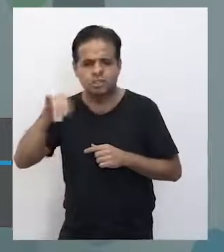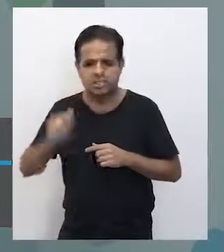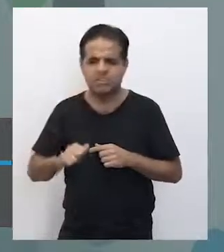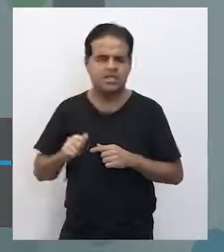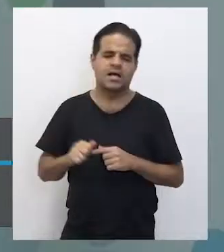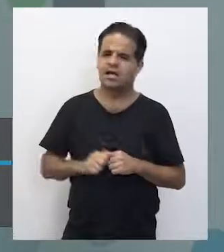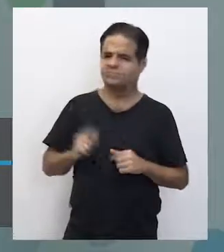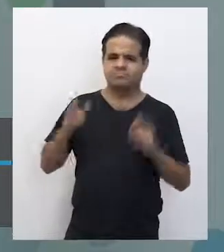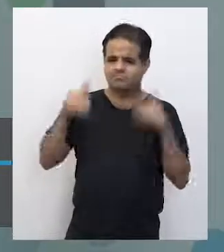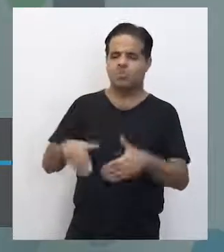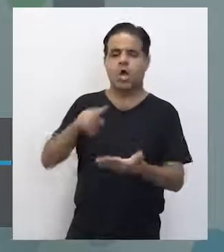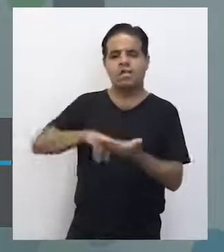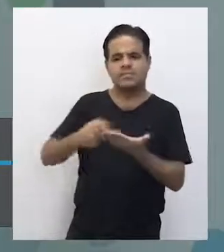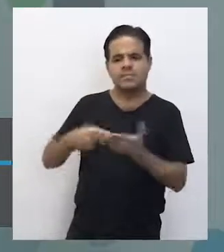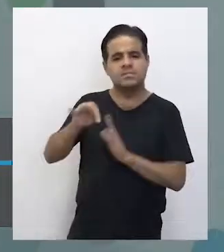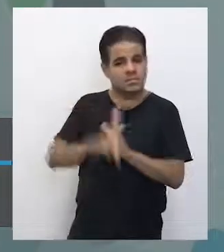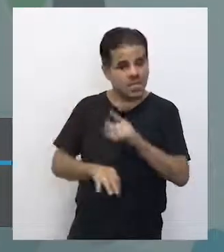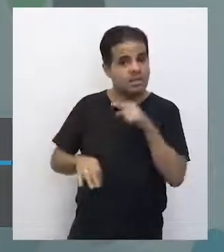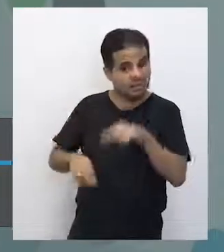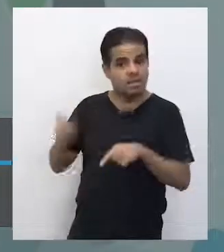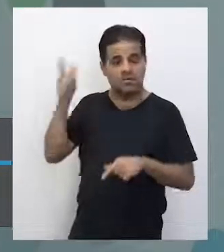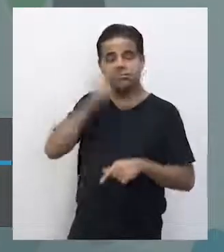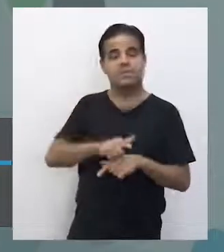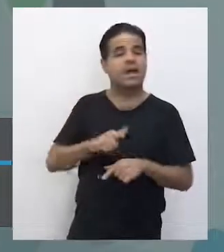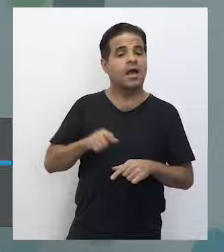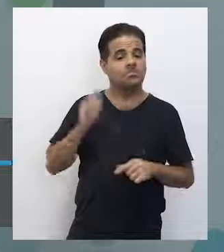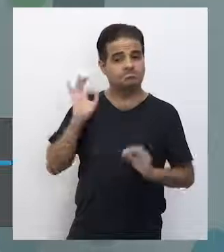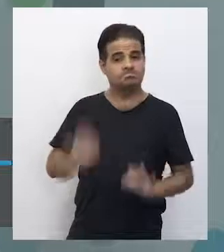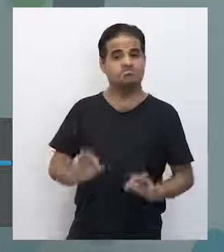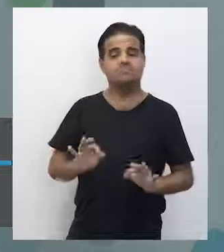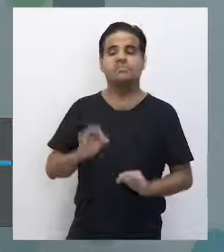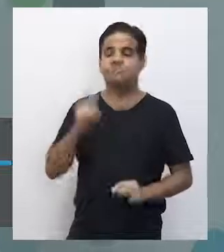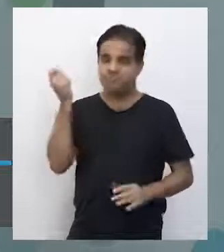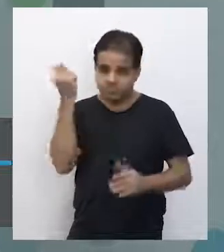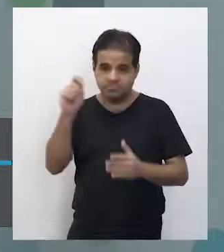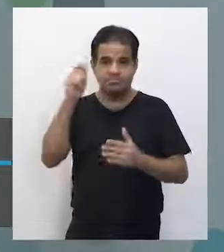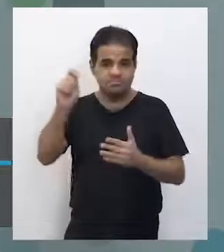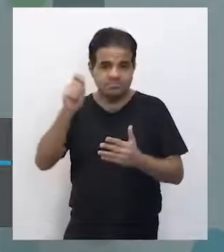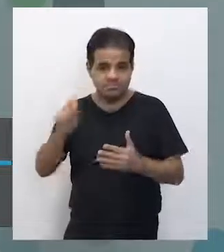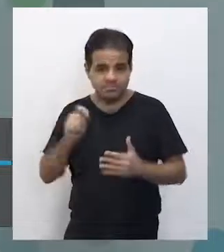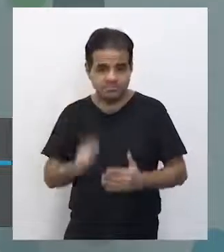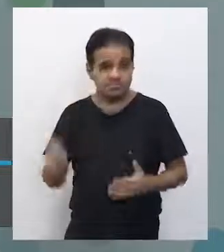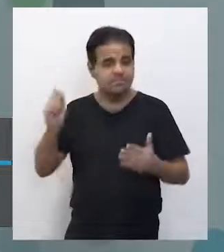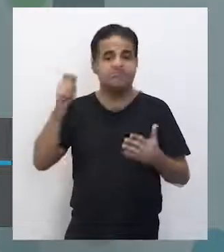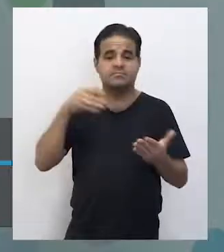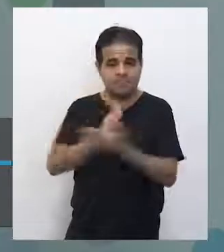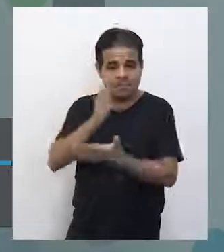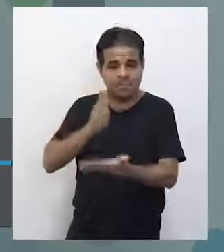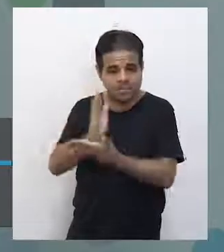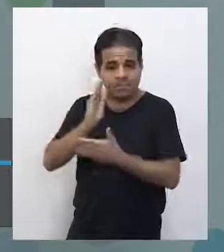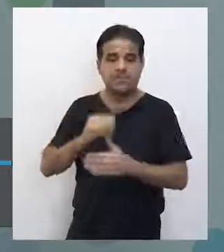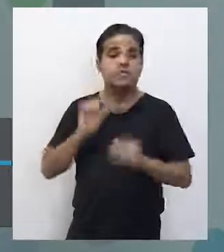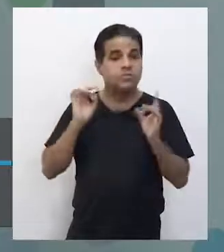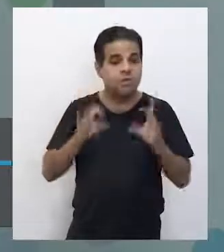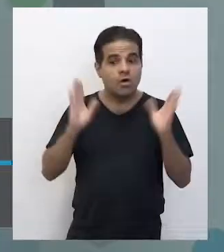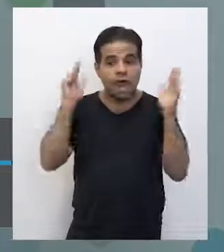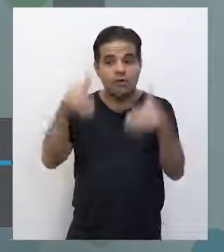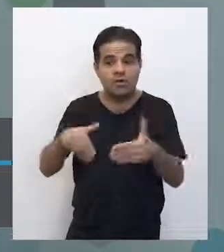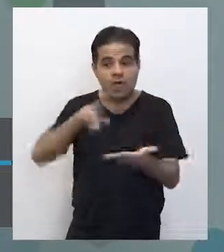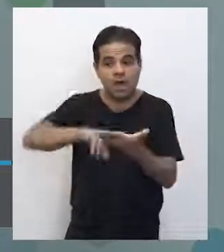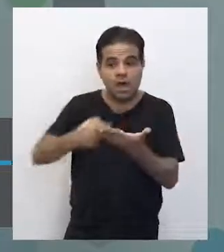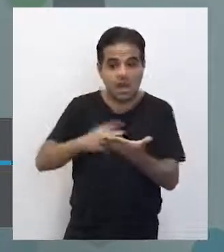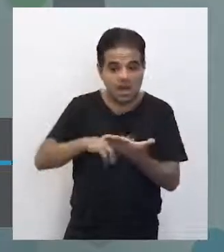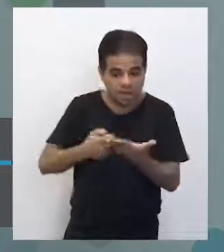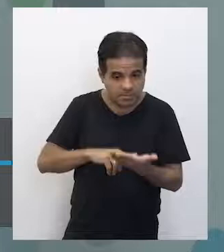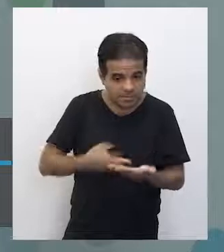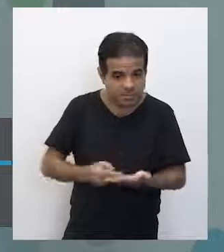focar na interpretação de texto. E ele consegue, muitas vezes, acertar quase todos, gabaritar, só focando na